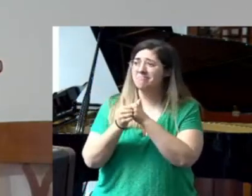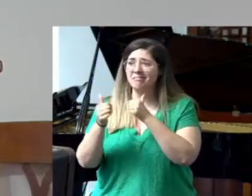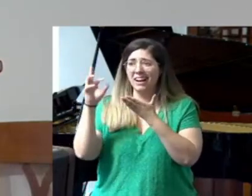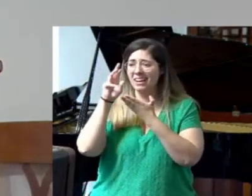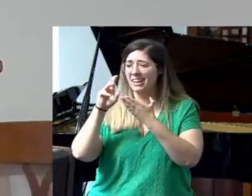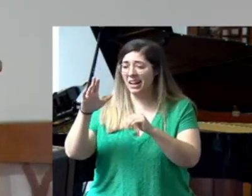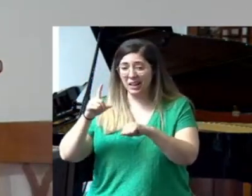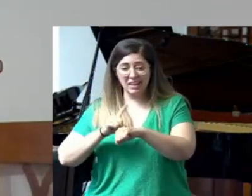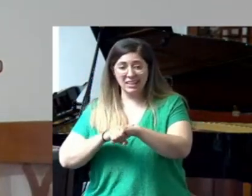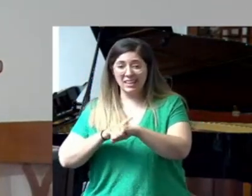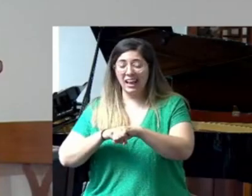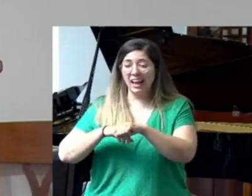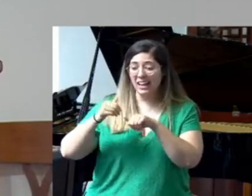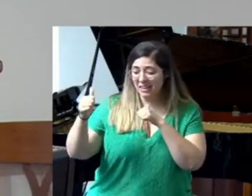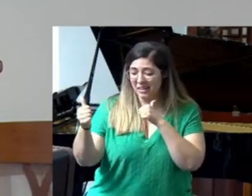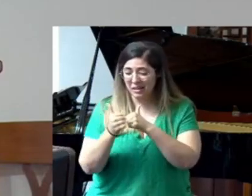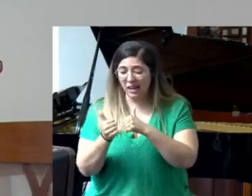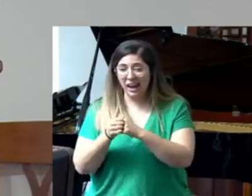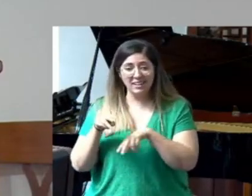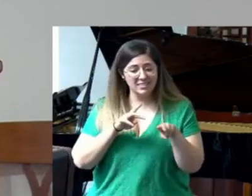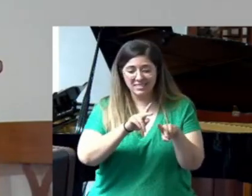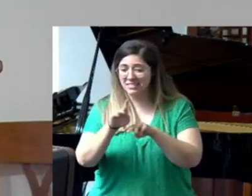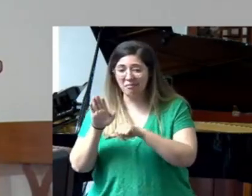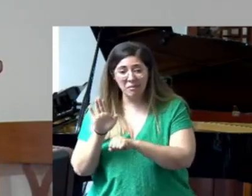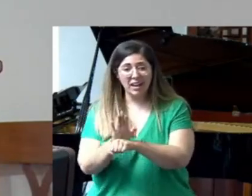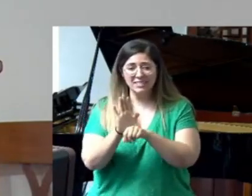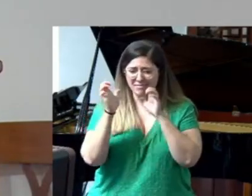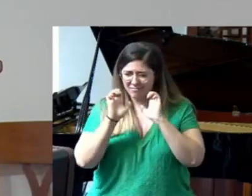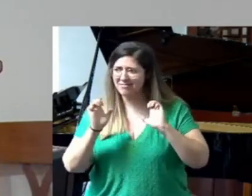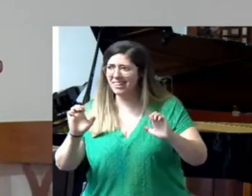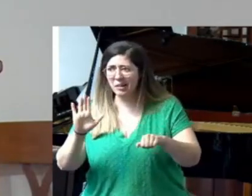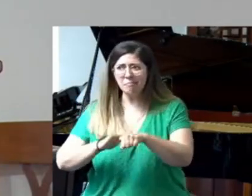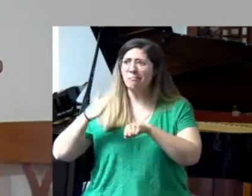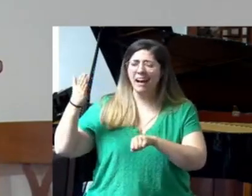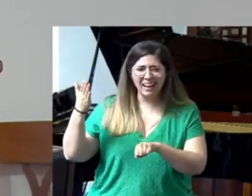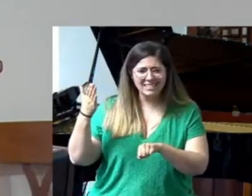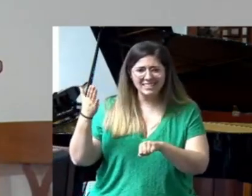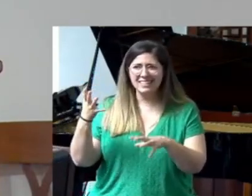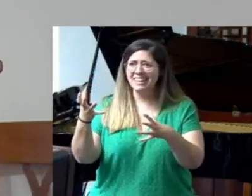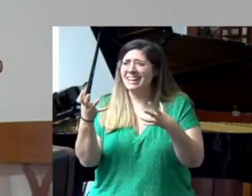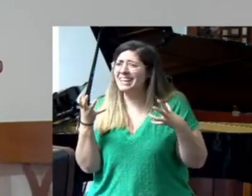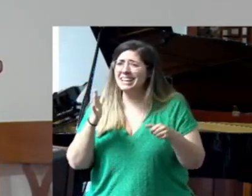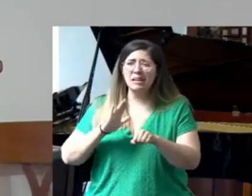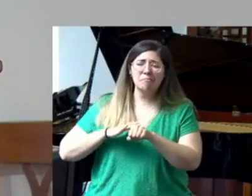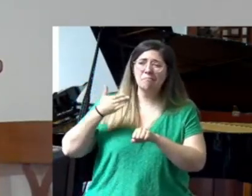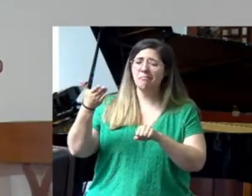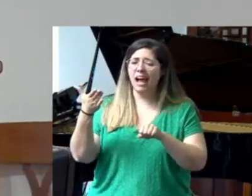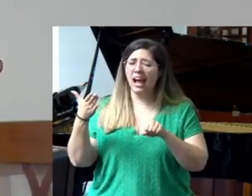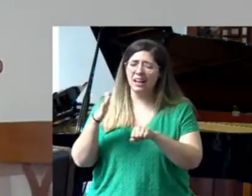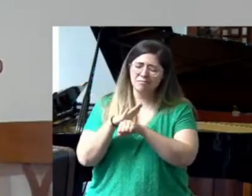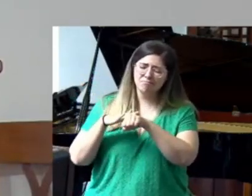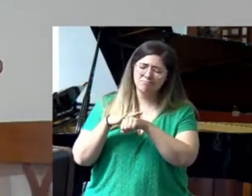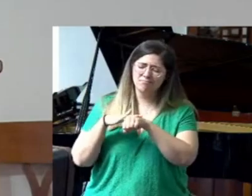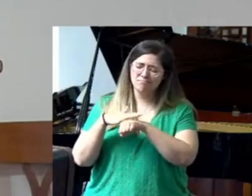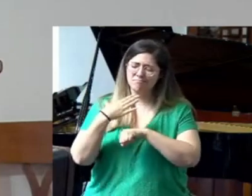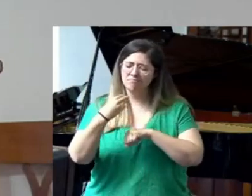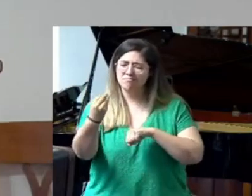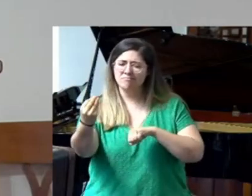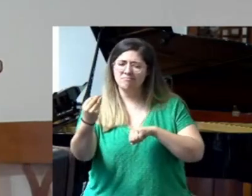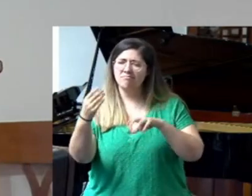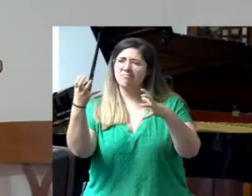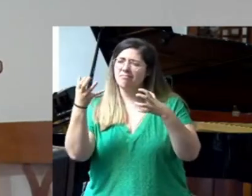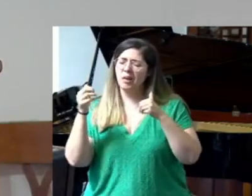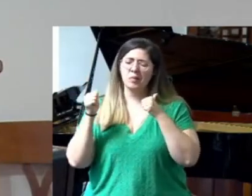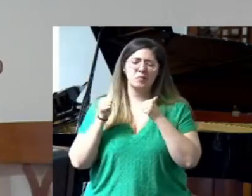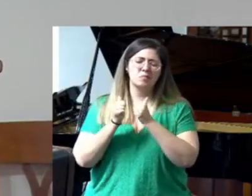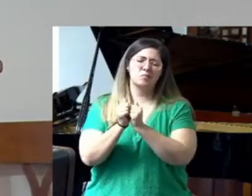convivido mais com os meus irmãos. Pais olham para trás e dizem: eu poderia ter conversado mais com os meus filhos, eu poderia ter estado